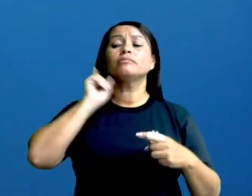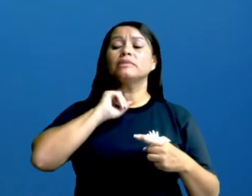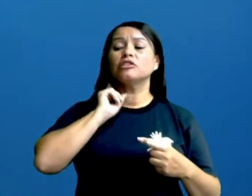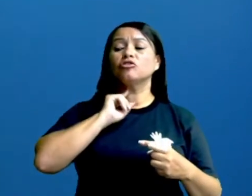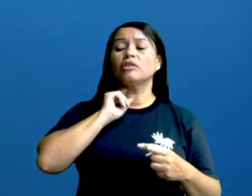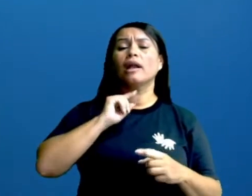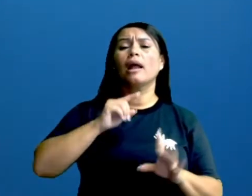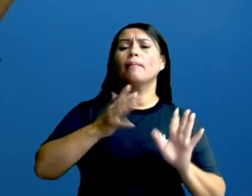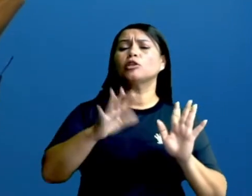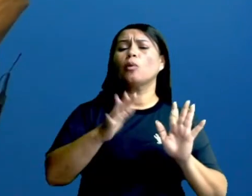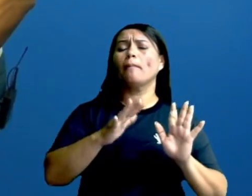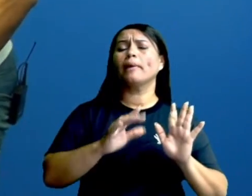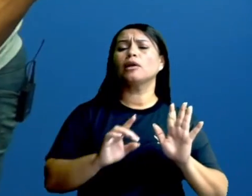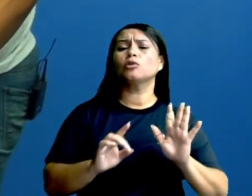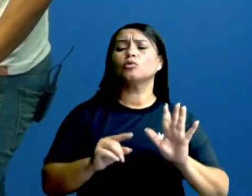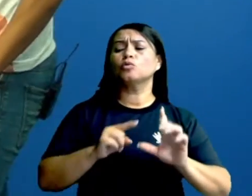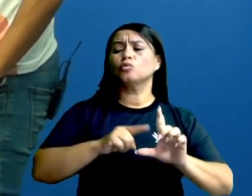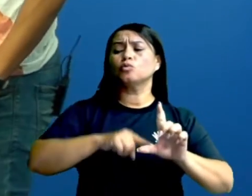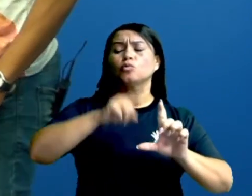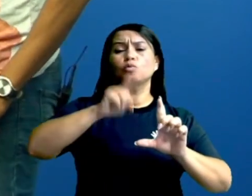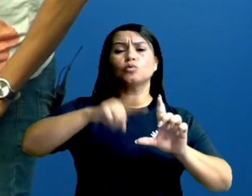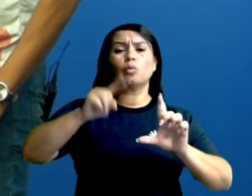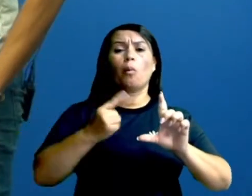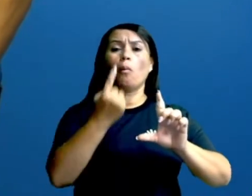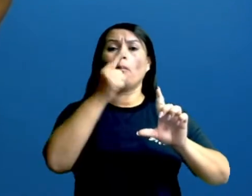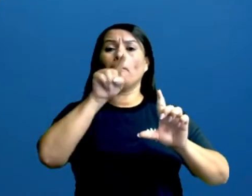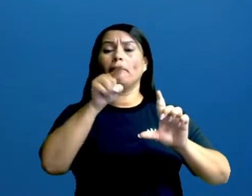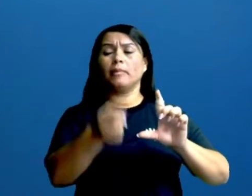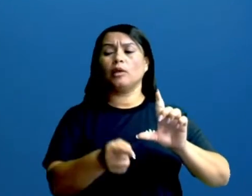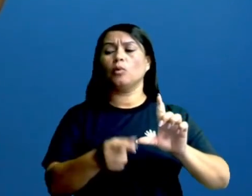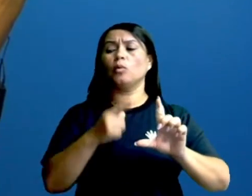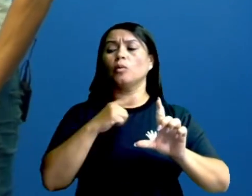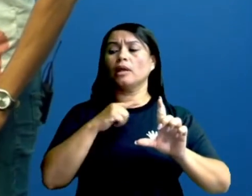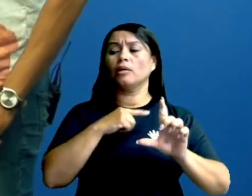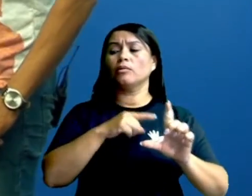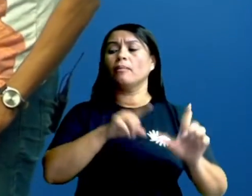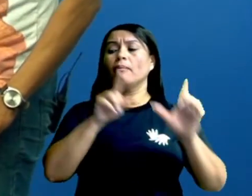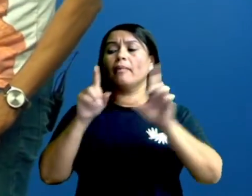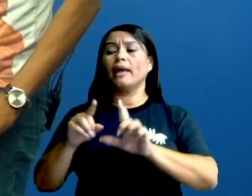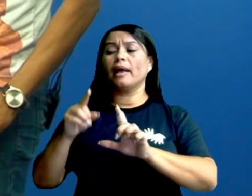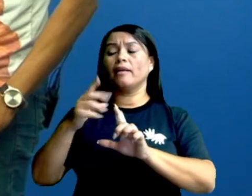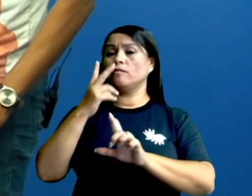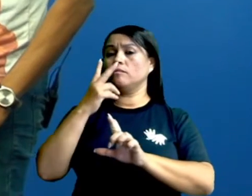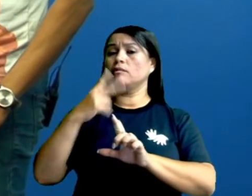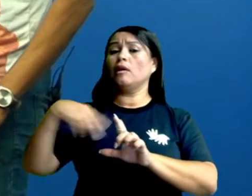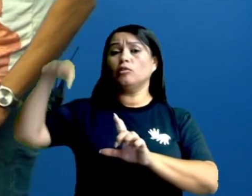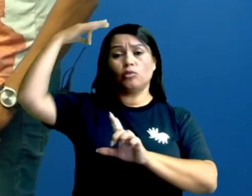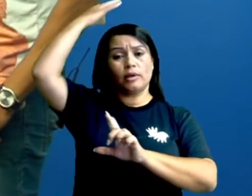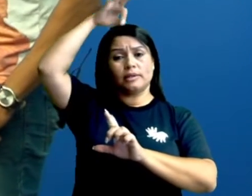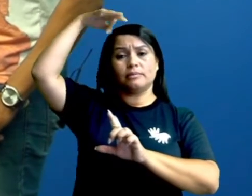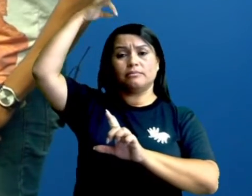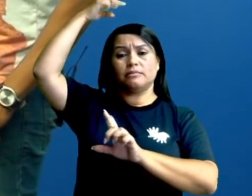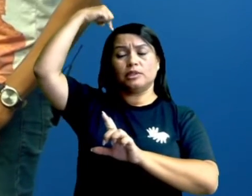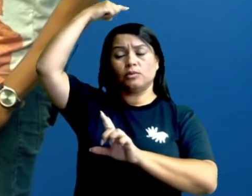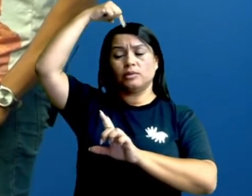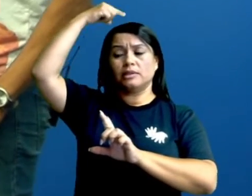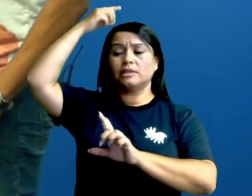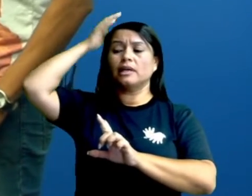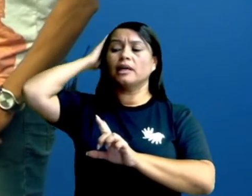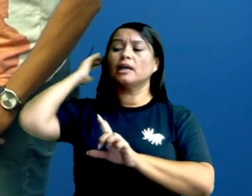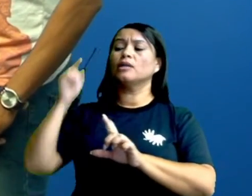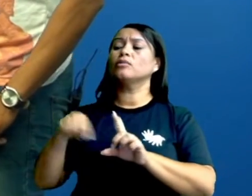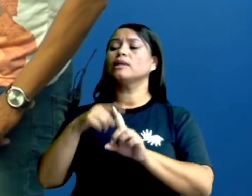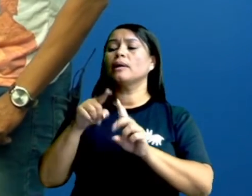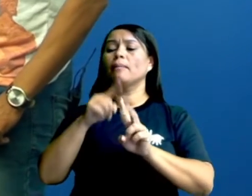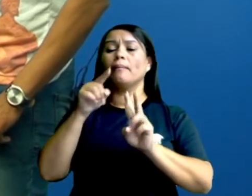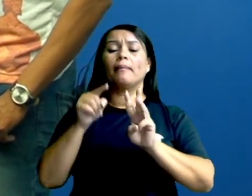tem uma altitude aí média de mais de 1.000 metros de altitude. No caso, Vitória do Espírito Santo está praticamente ao nível do mar, e a gente tem a cidade